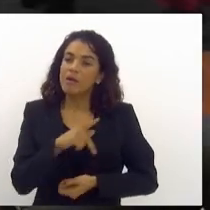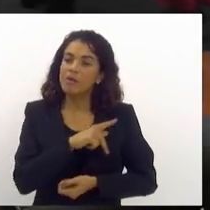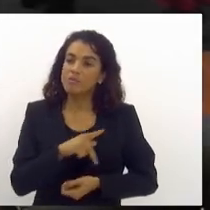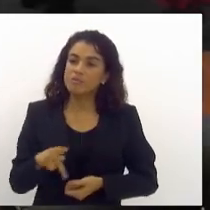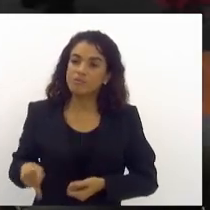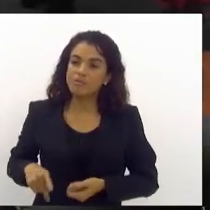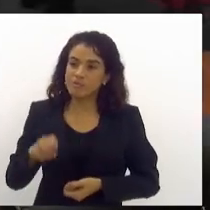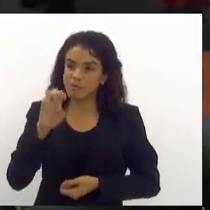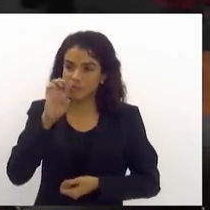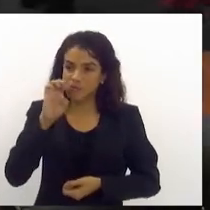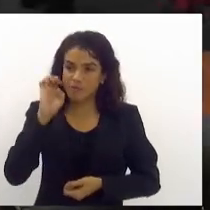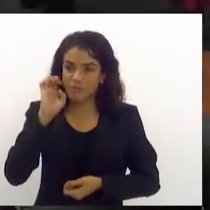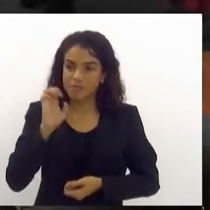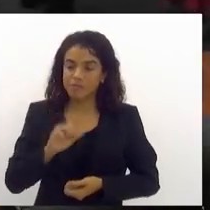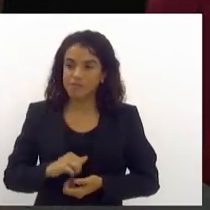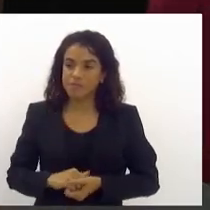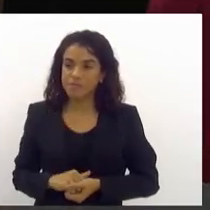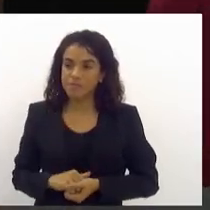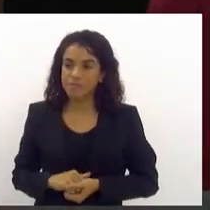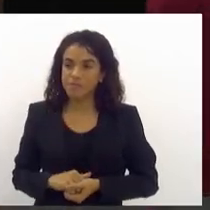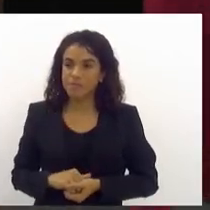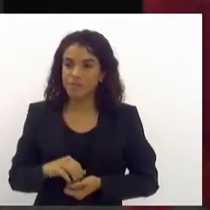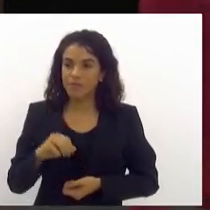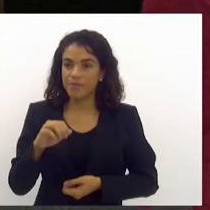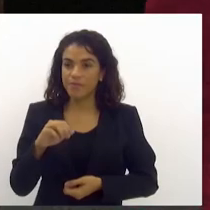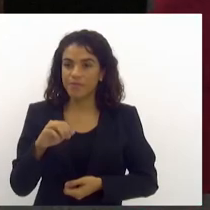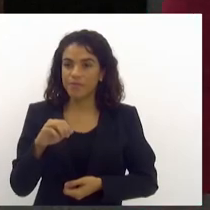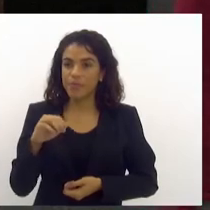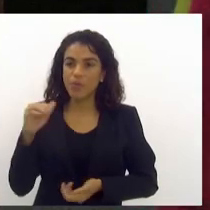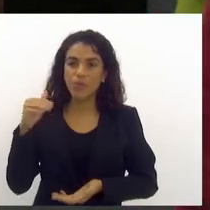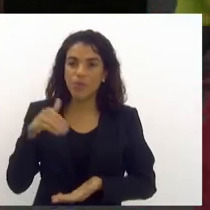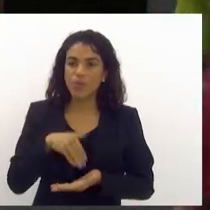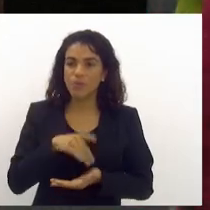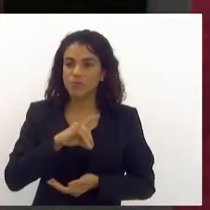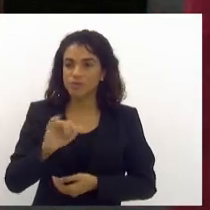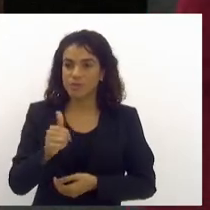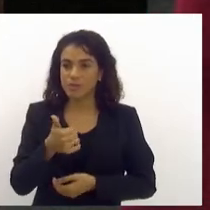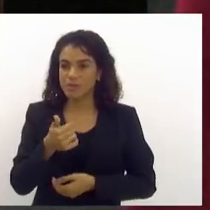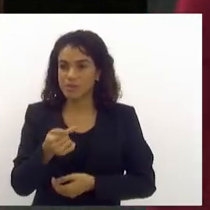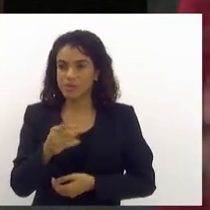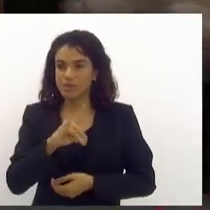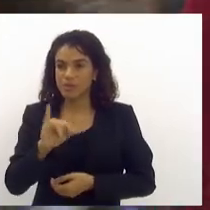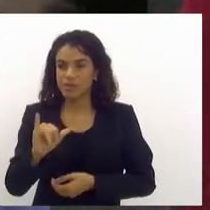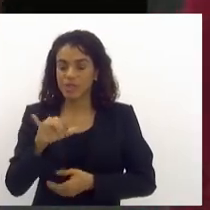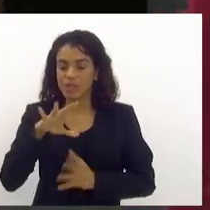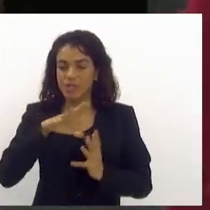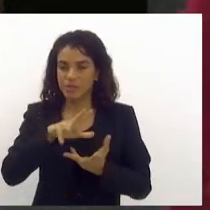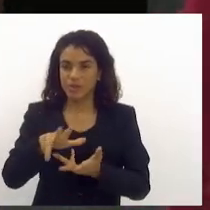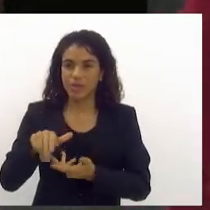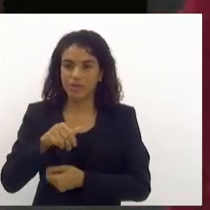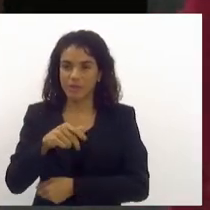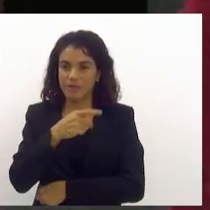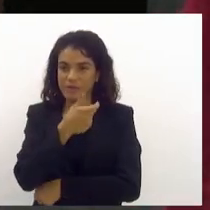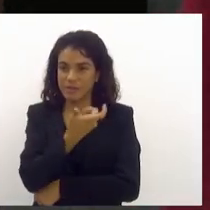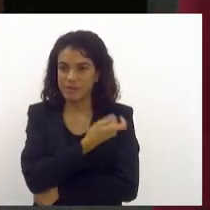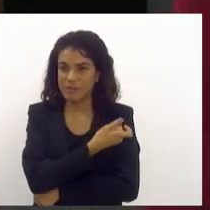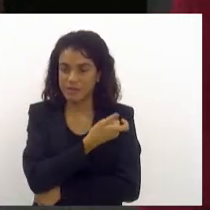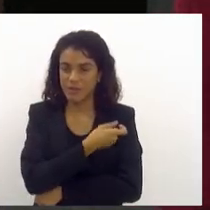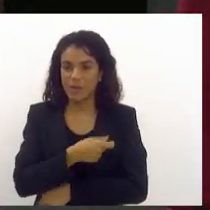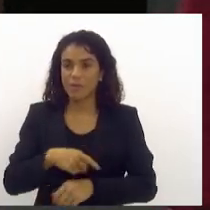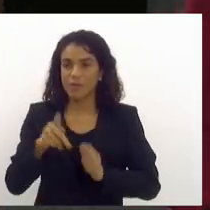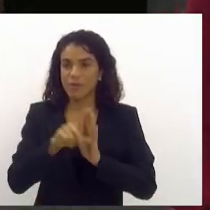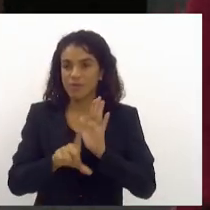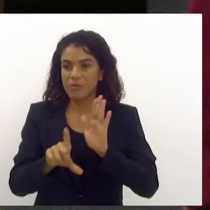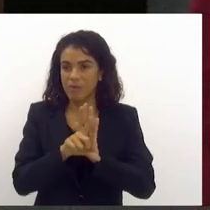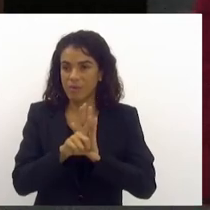rapidamente. Deputada Élica. Coisa rapidinha. Presidente, no último dia 17 foi o Dia Nacional da Vacinação. O que me inspirou a protocolar o projeto